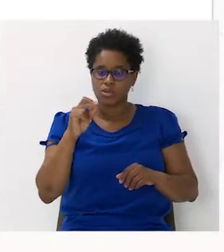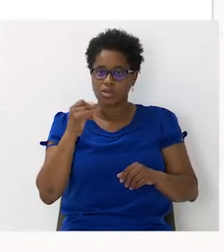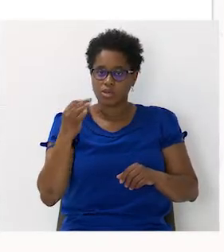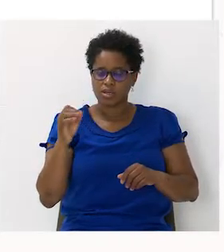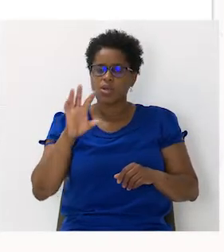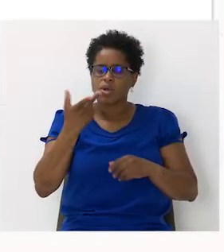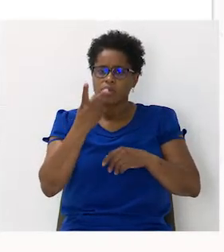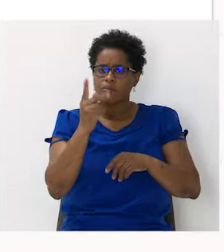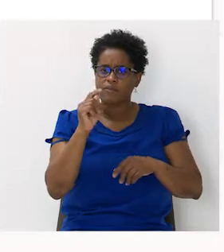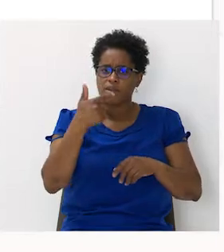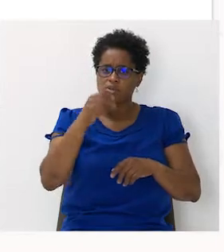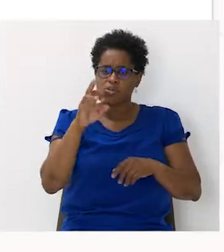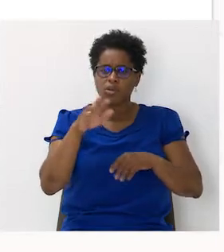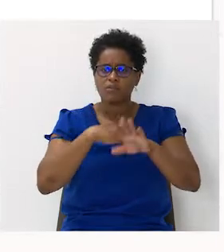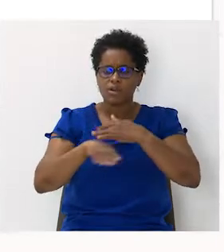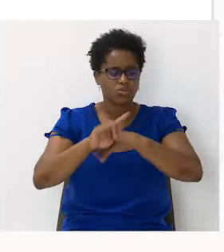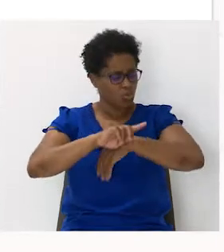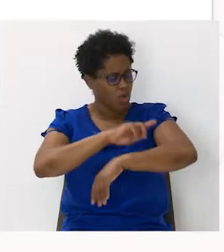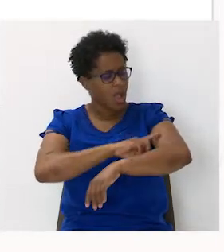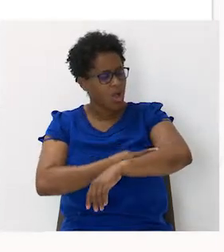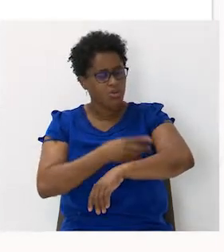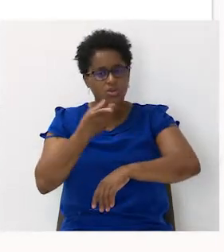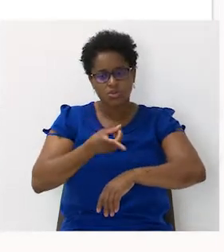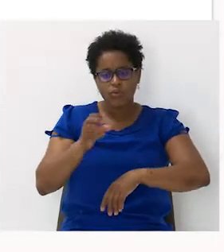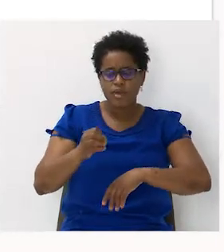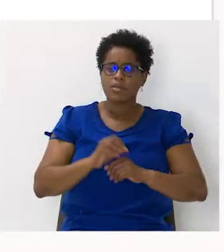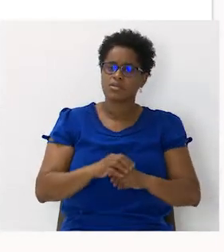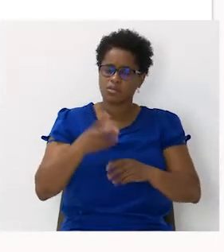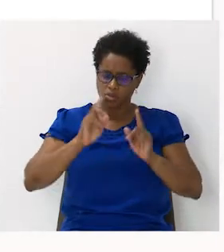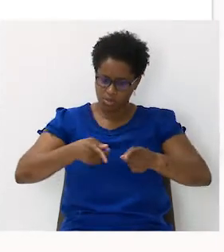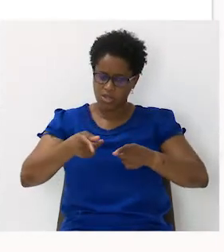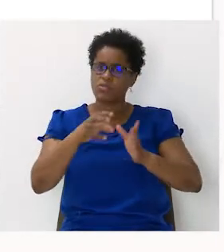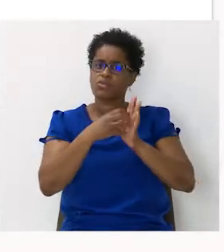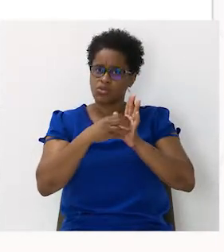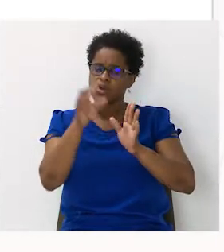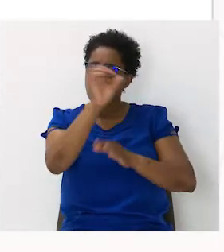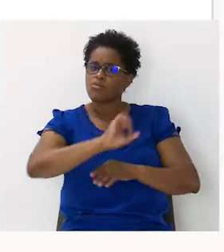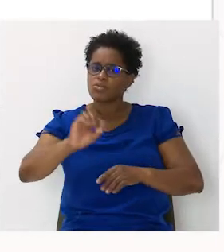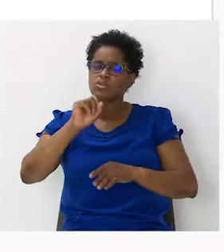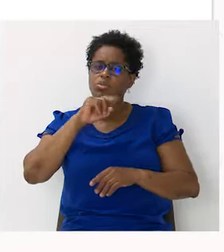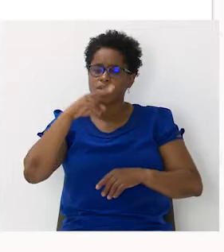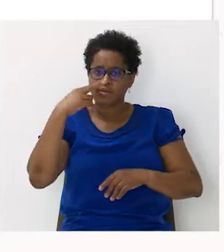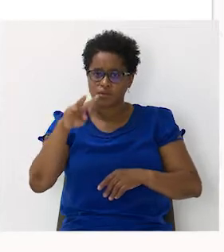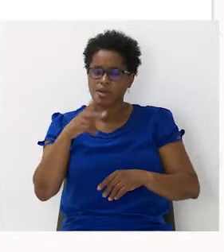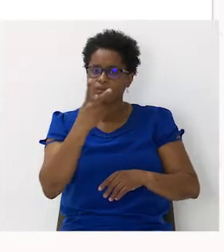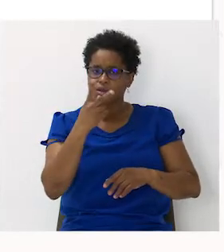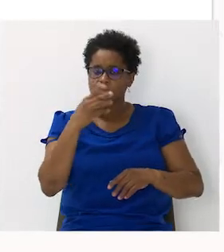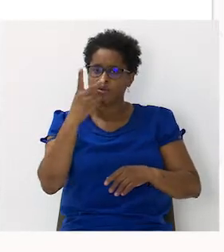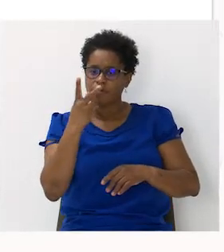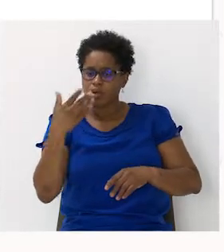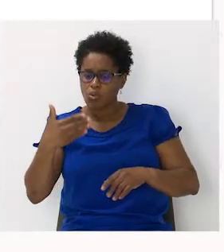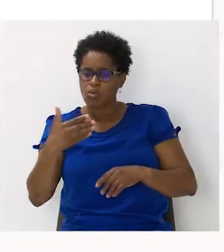de 90 graus. A partir desta figura vocês podem ver. Vetor V1